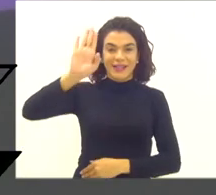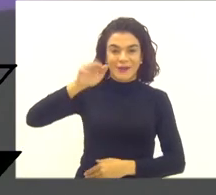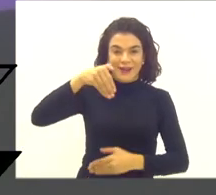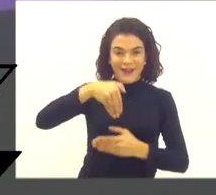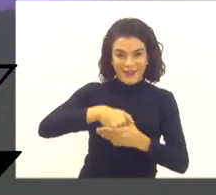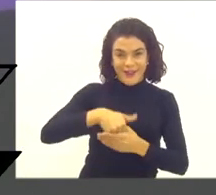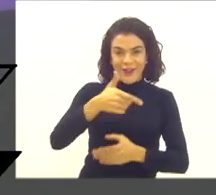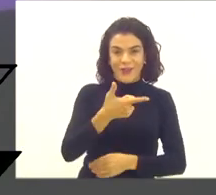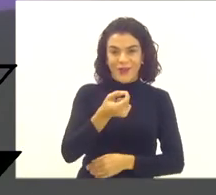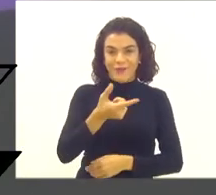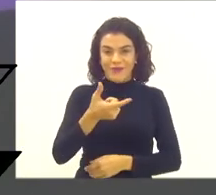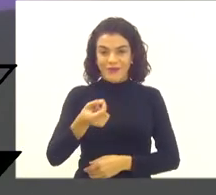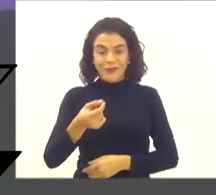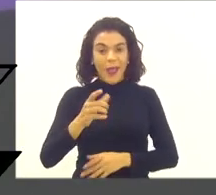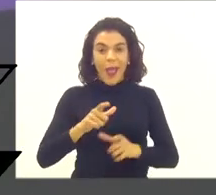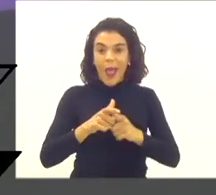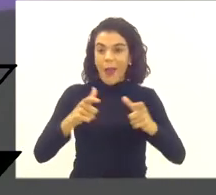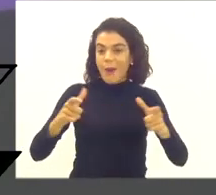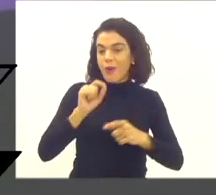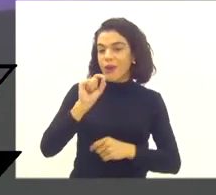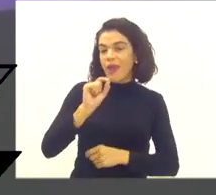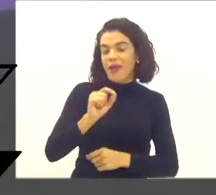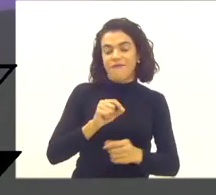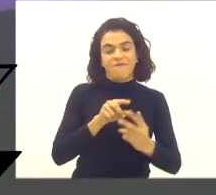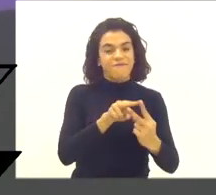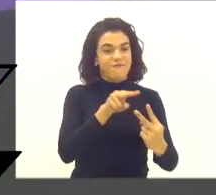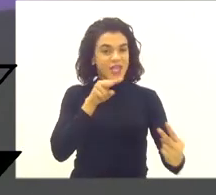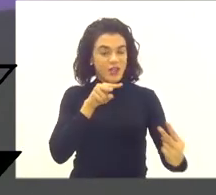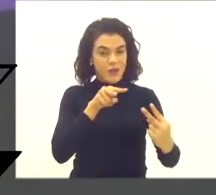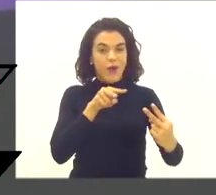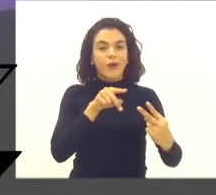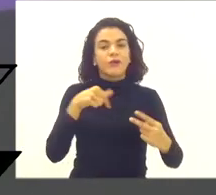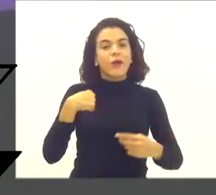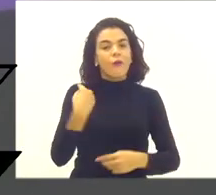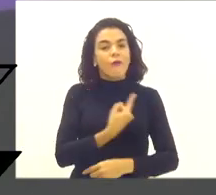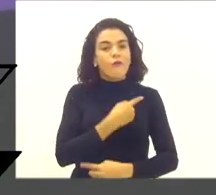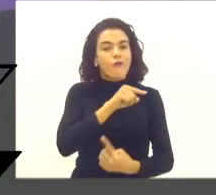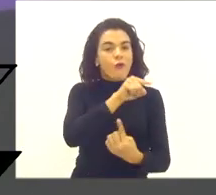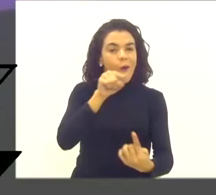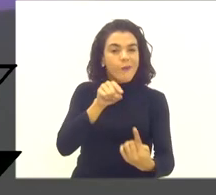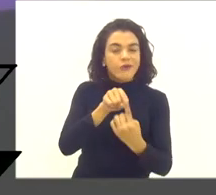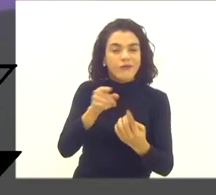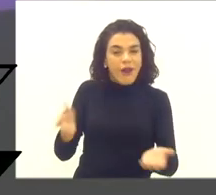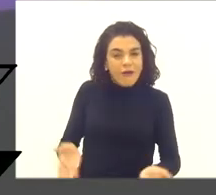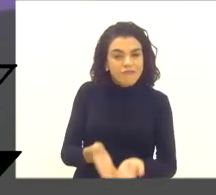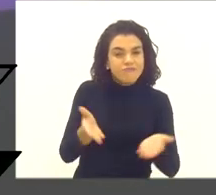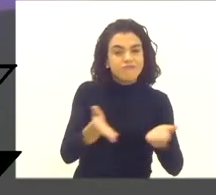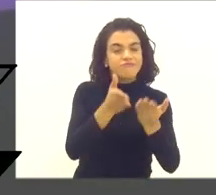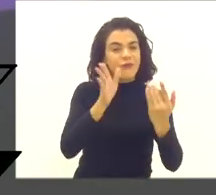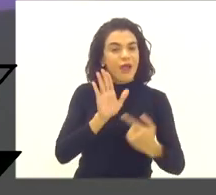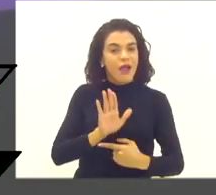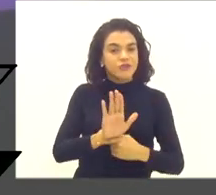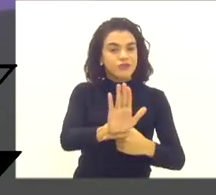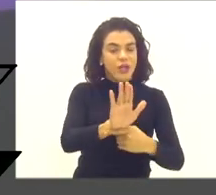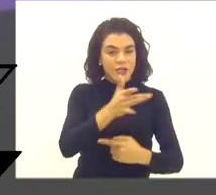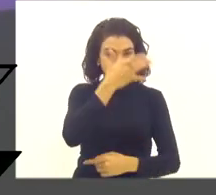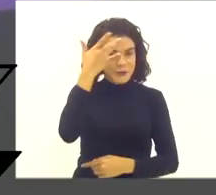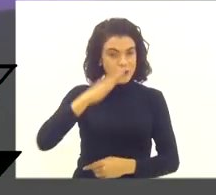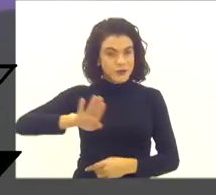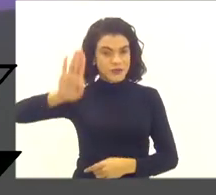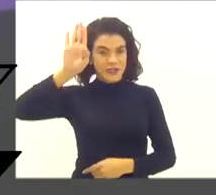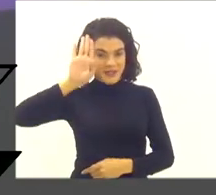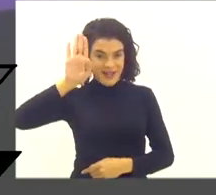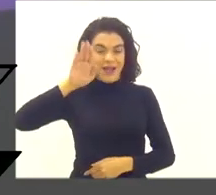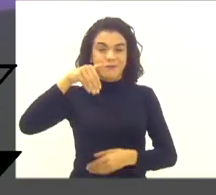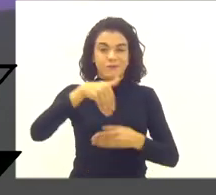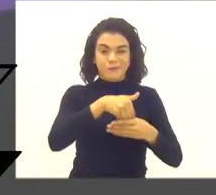né é virtual Então a nossa ideia era ajudar os candidatos né como